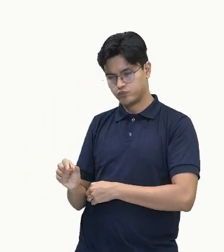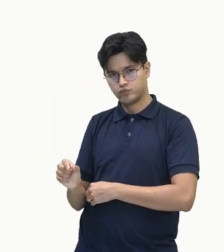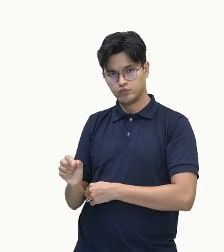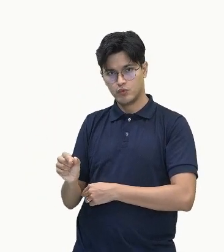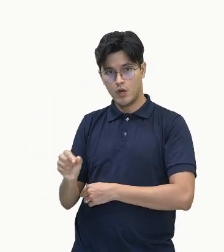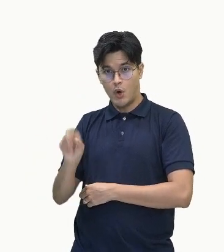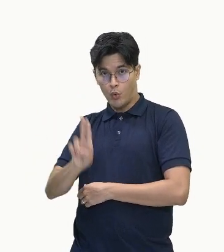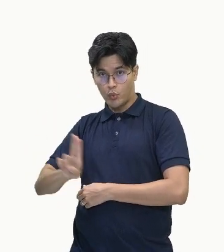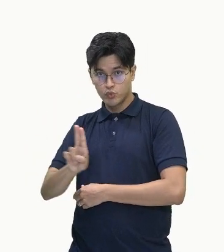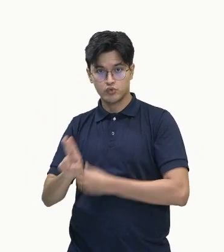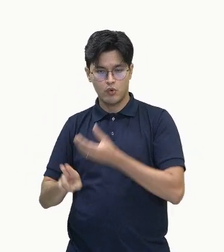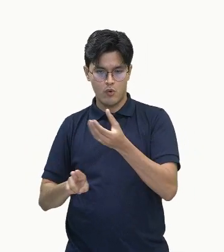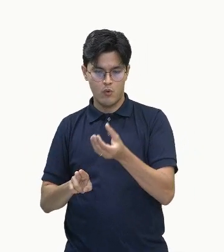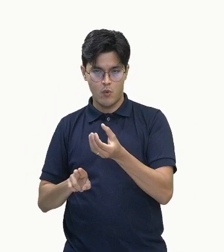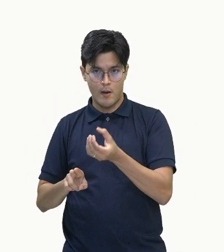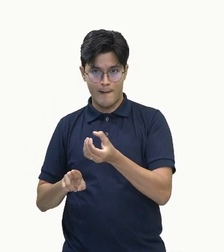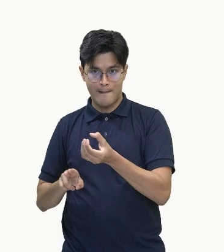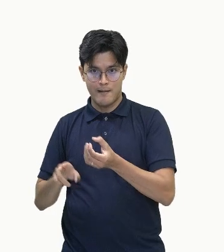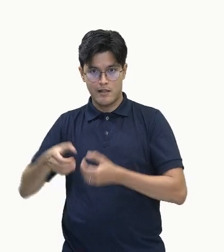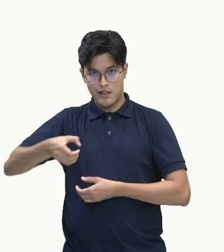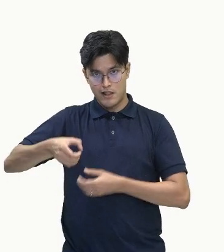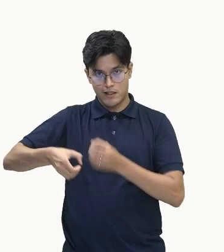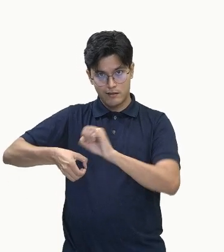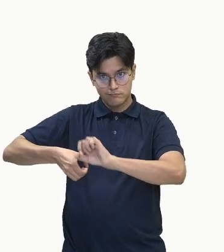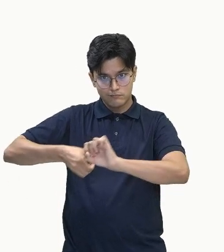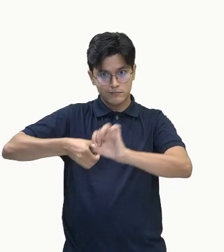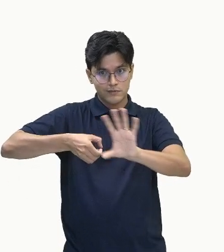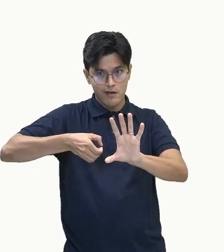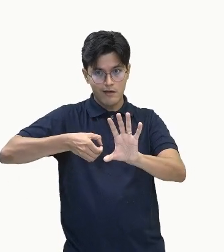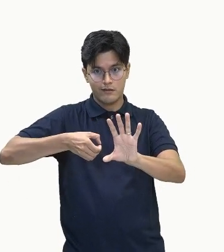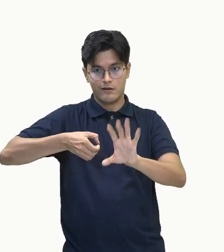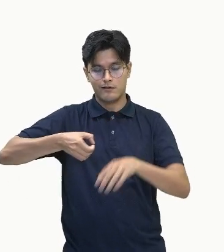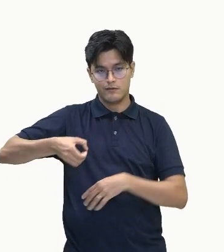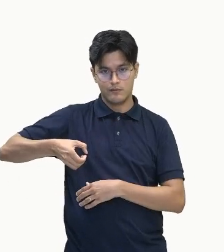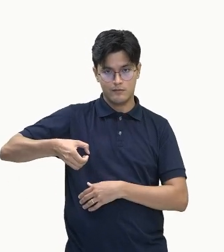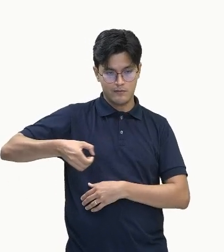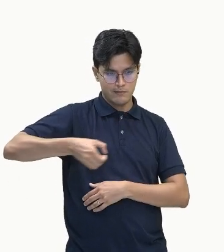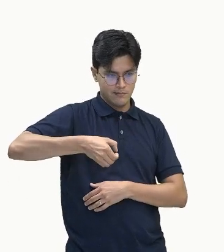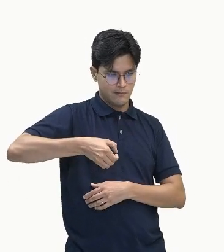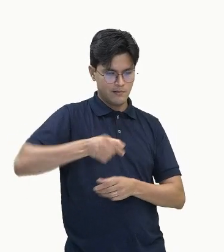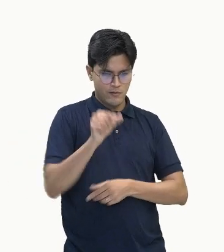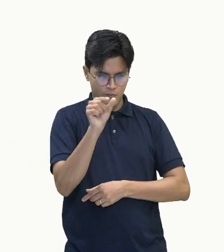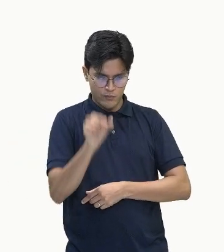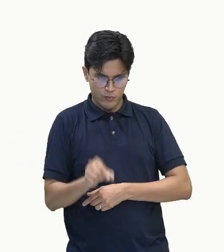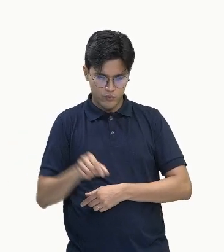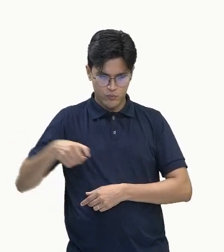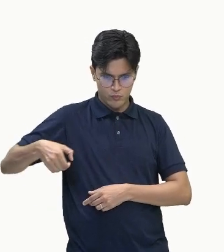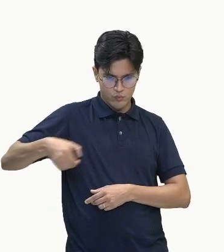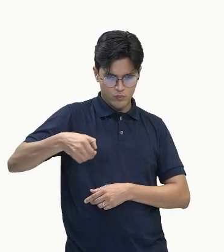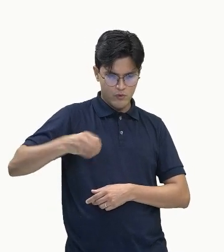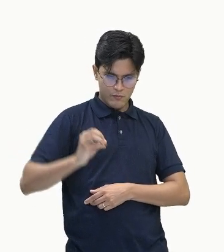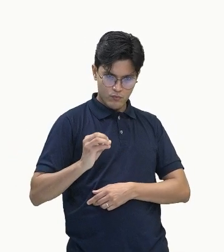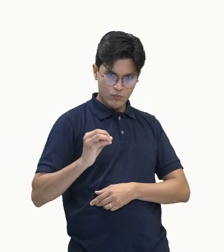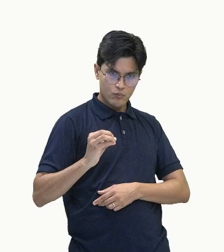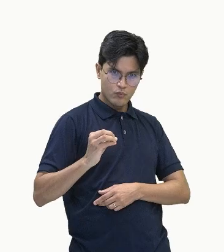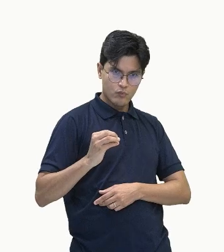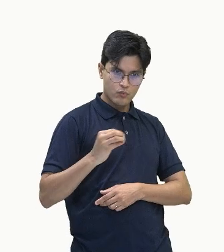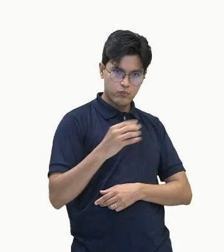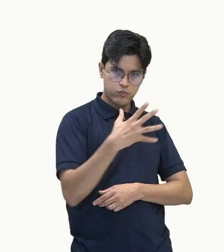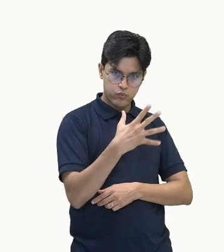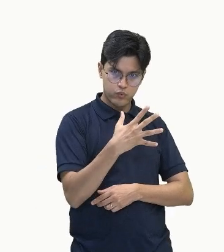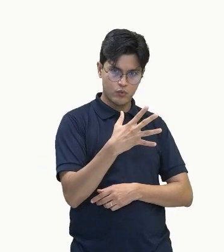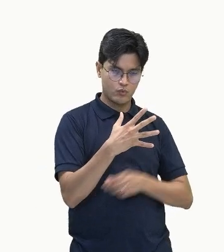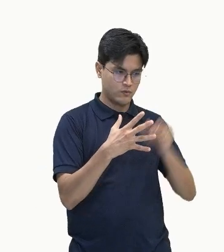para identificar que a luz está sendo projetada sobre uma fenda. Essa primeira fenda aqui. Observe que o